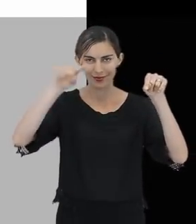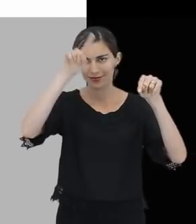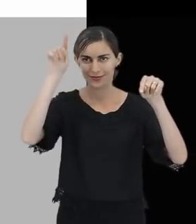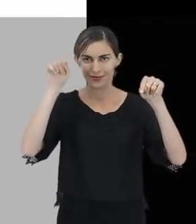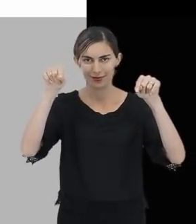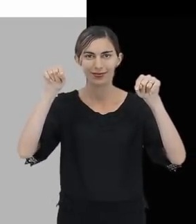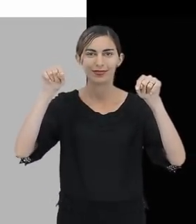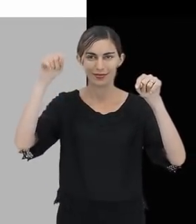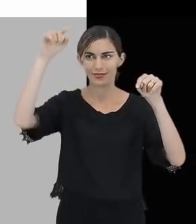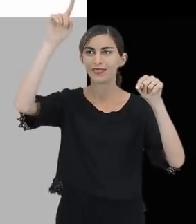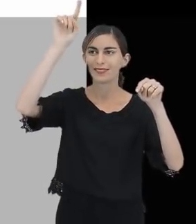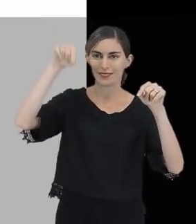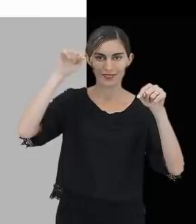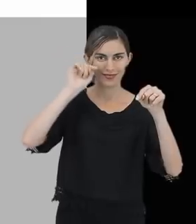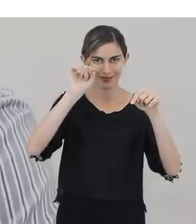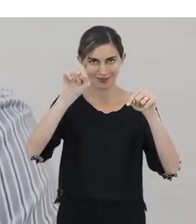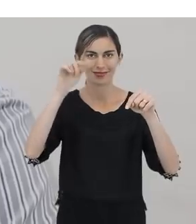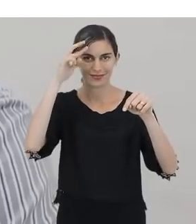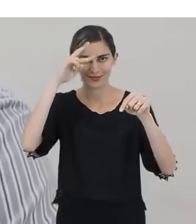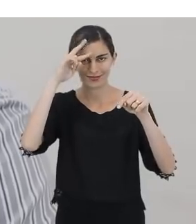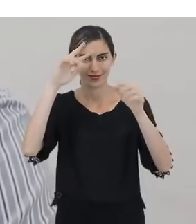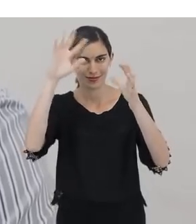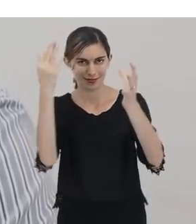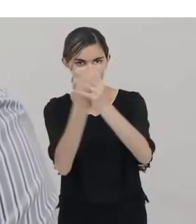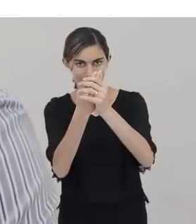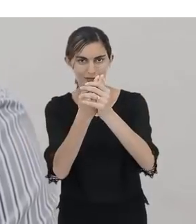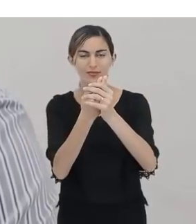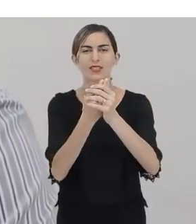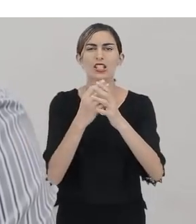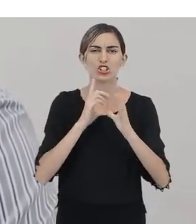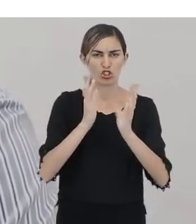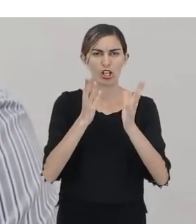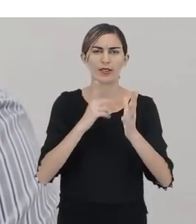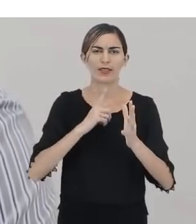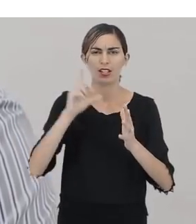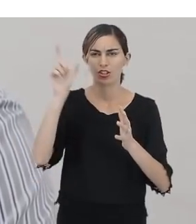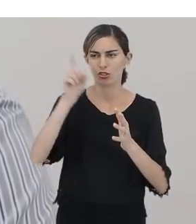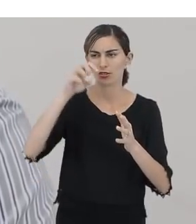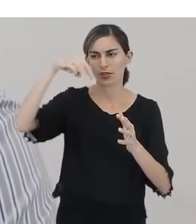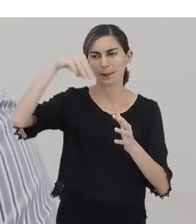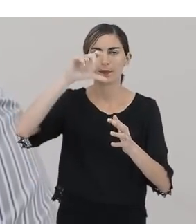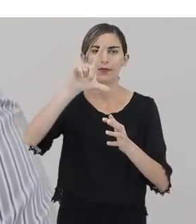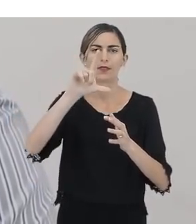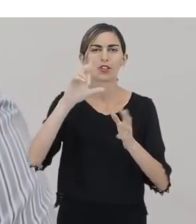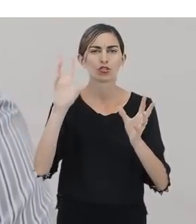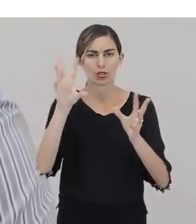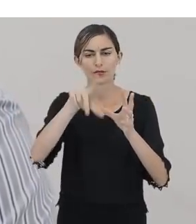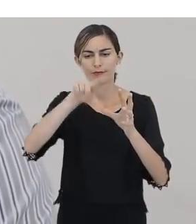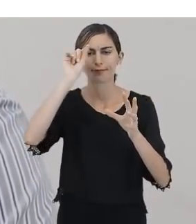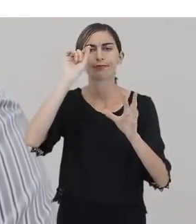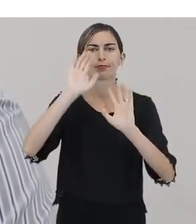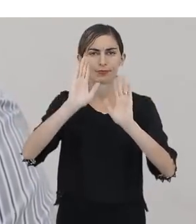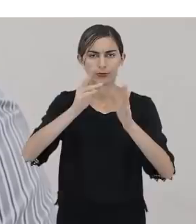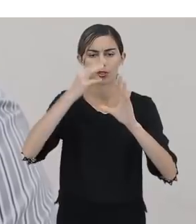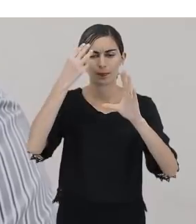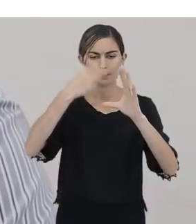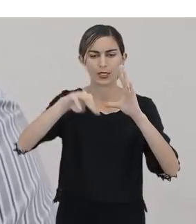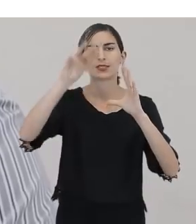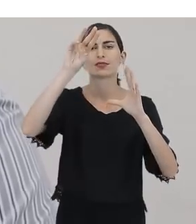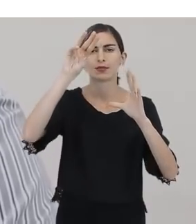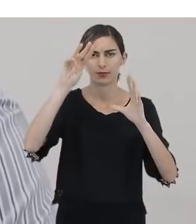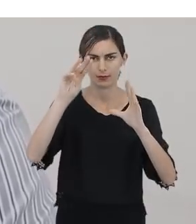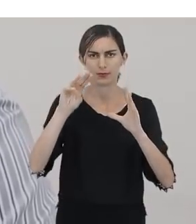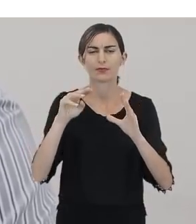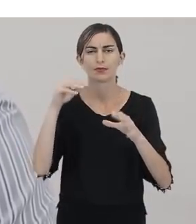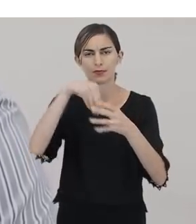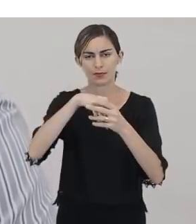Então beleza, professor. Agora eu já tenho o meu arquivo chamado string.xml. Já defini uma mensagem,